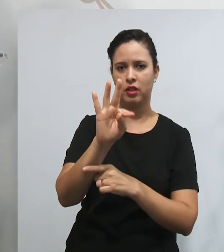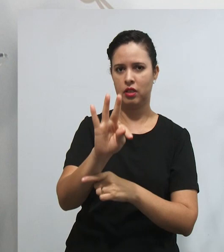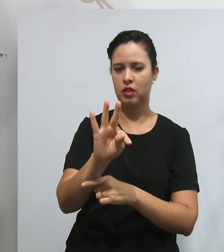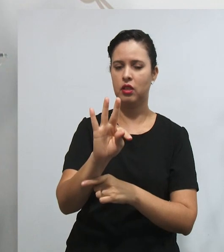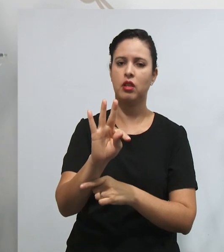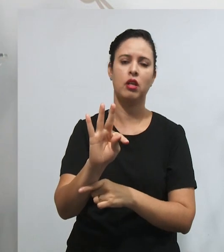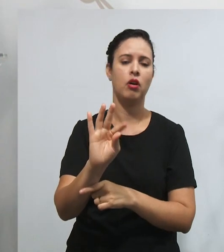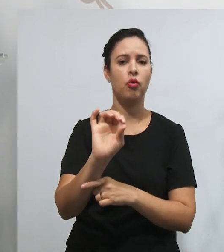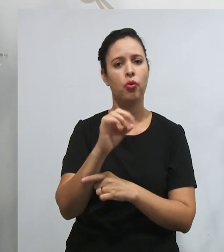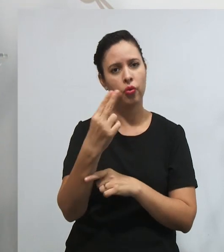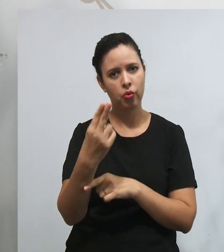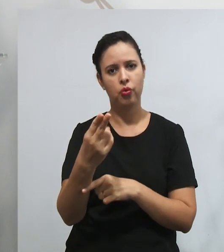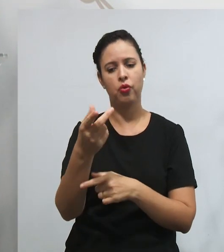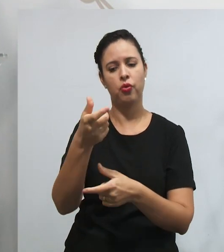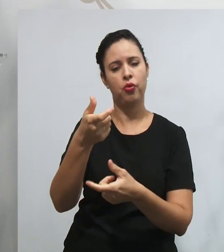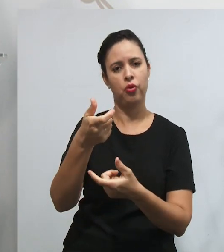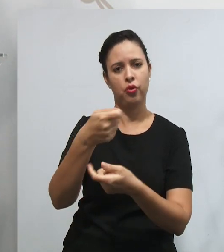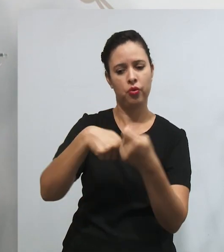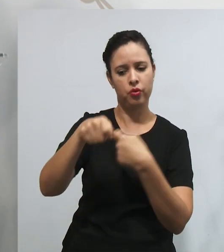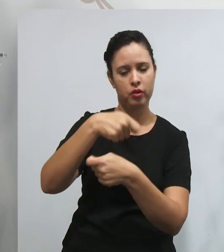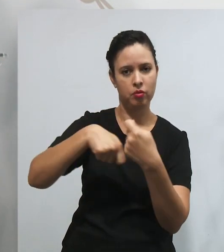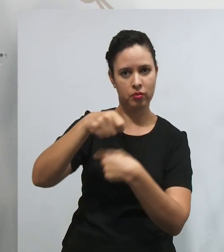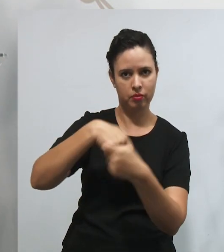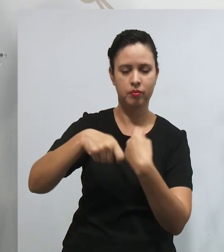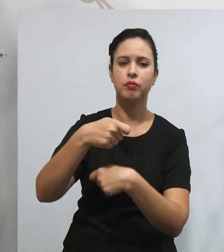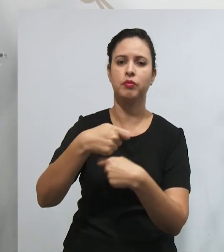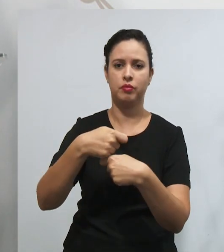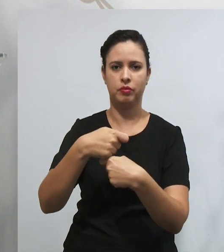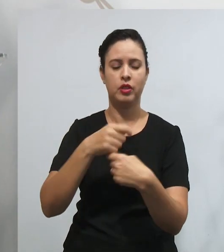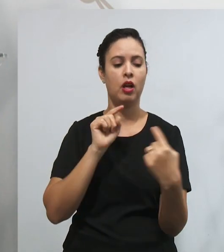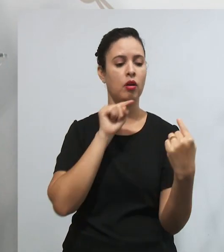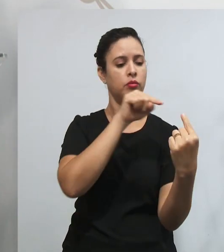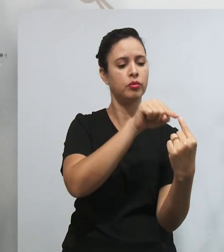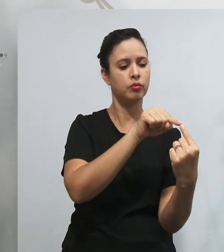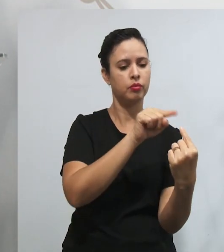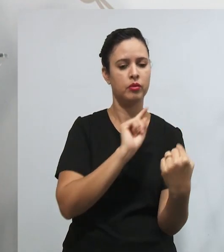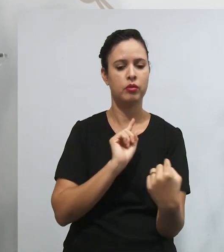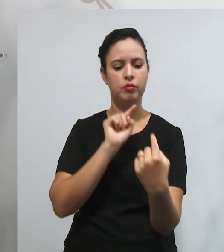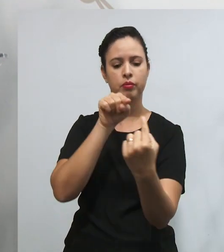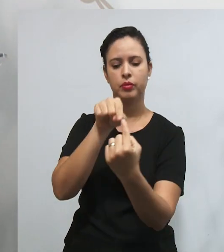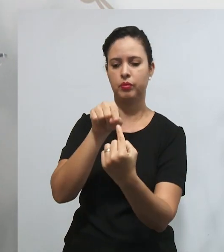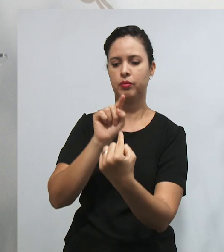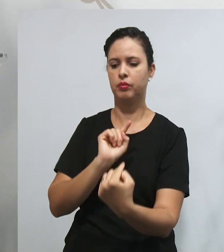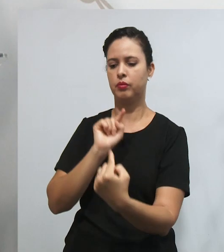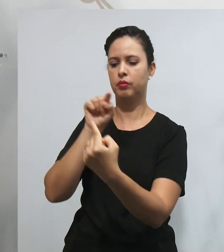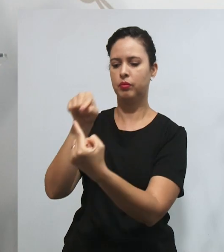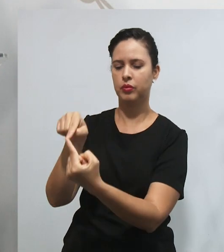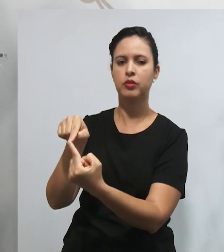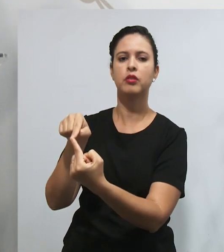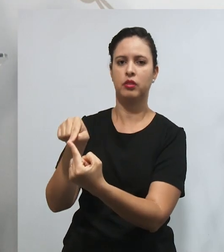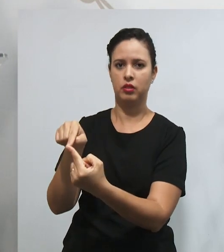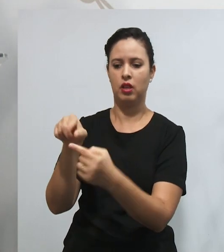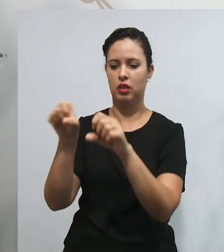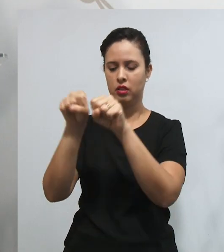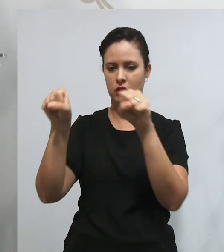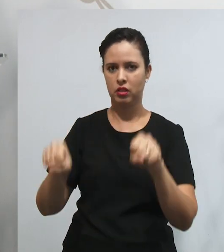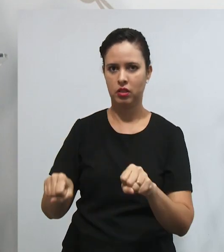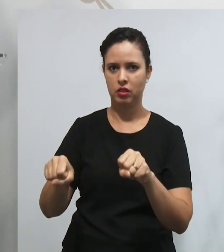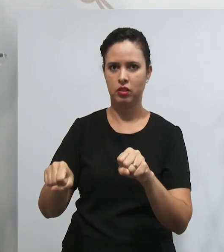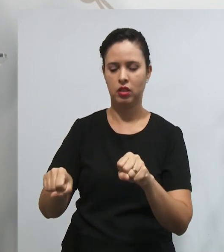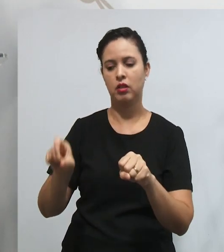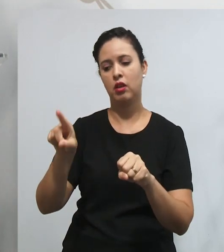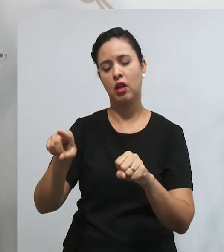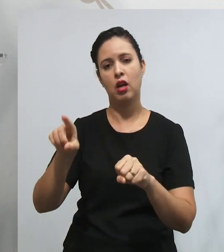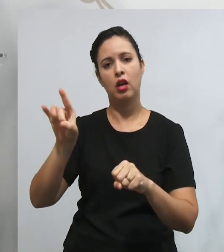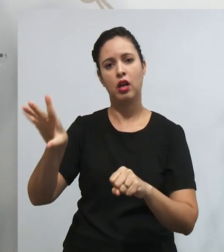Então, aquele sistema vai atender o setor. Então, isso são sistemas especialistas. Eles processam os dados dos setores, gerando